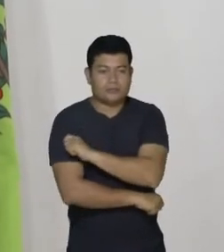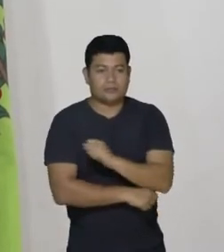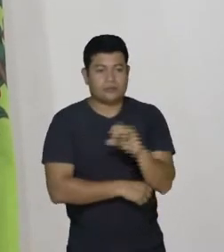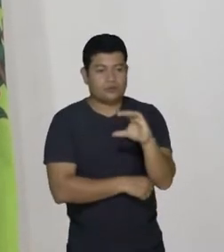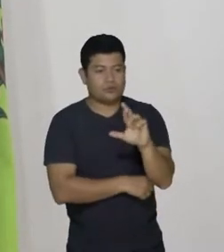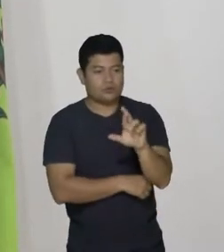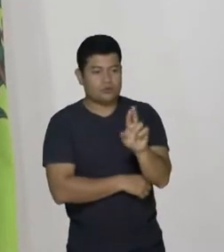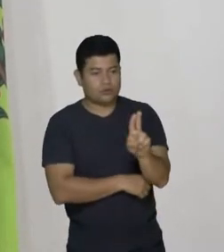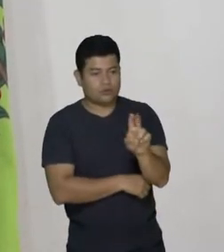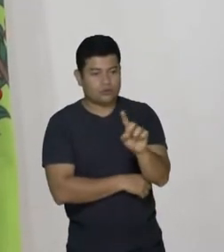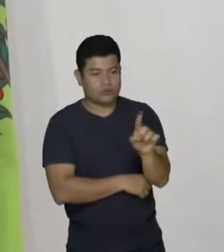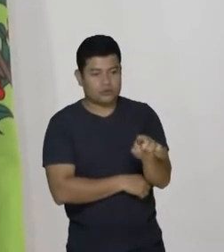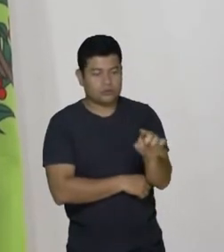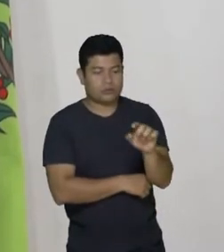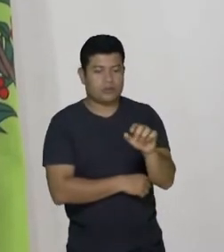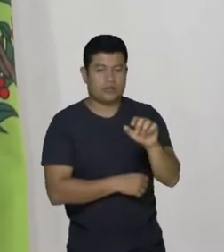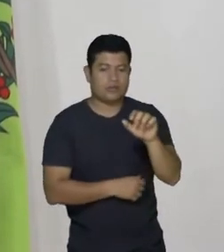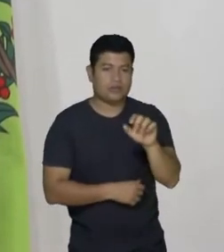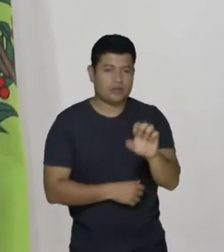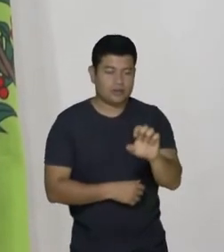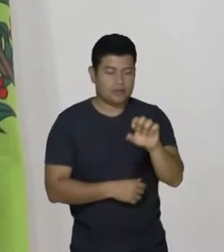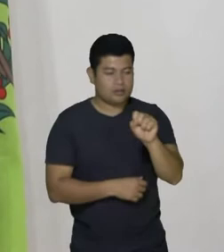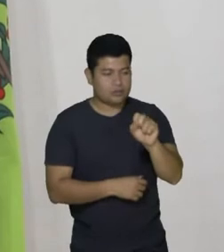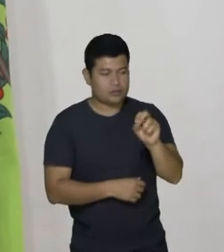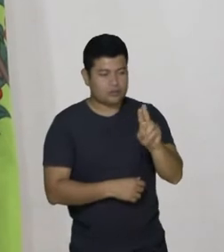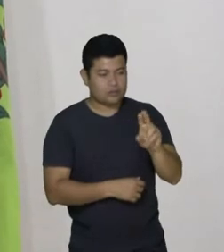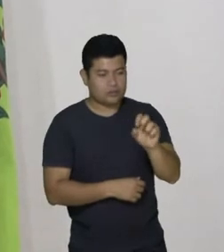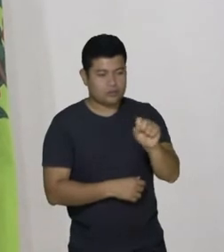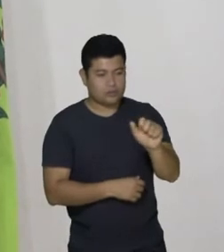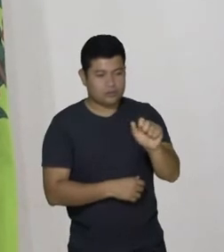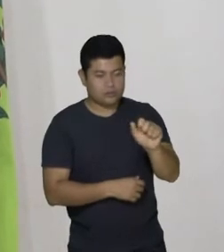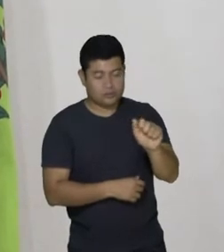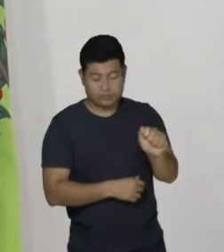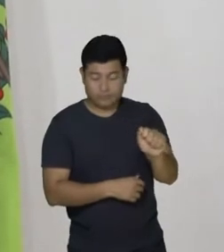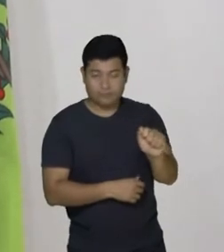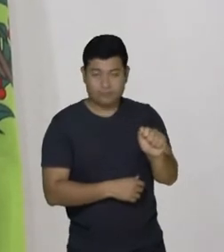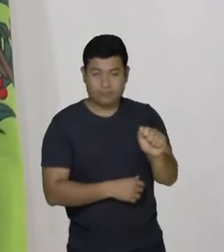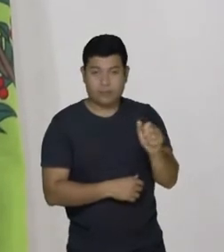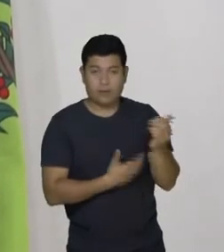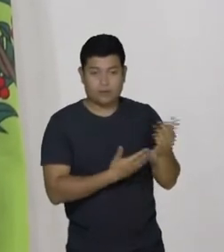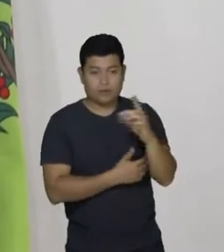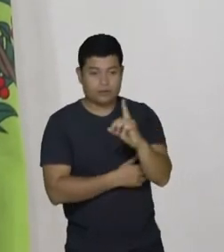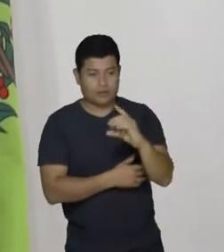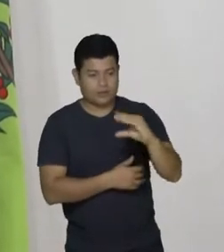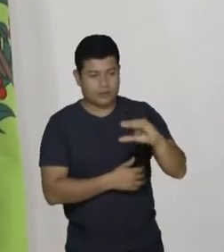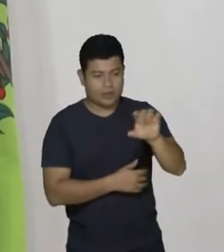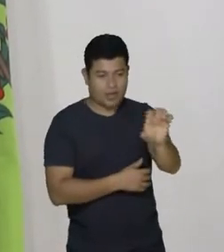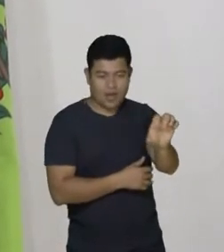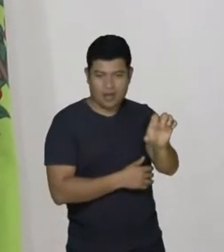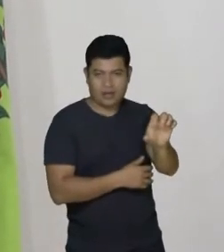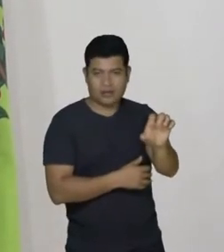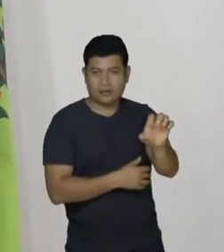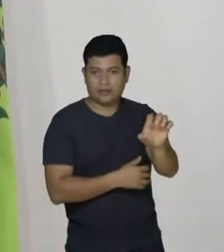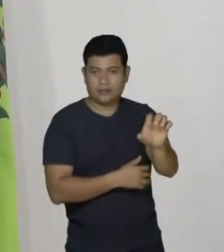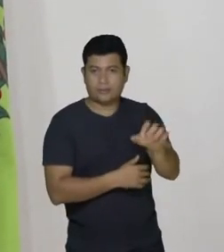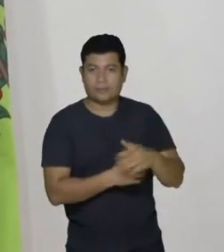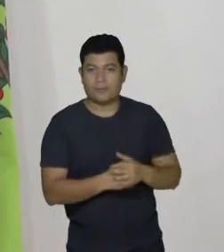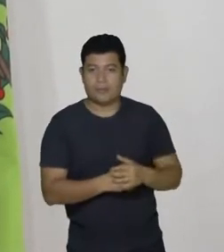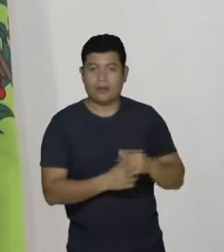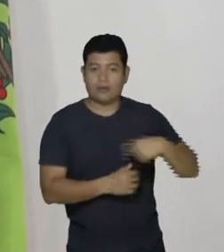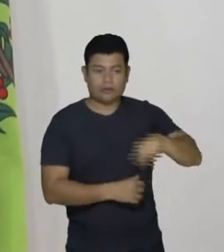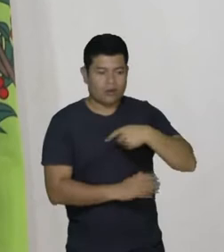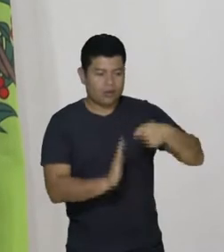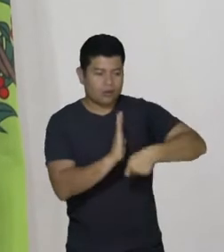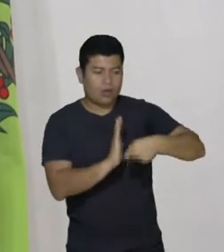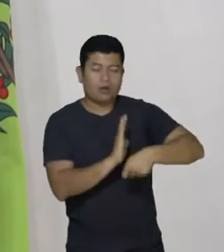A luta do DCE, do nosso curso de jornalismo, era por melhores condições dos